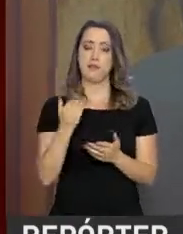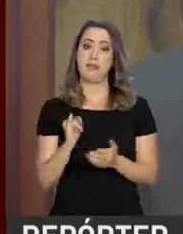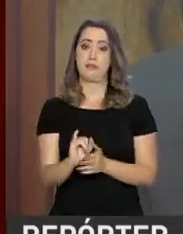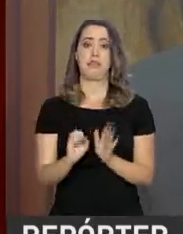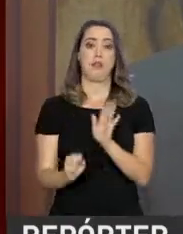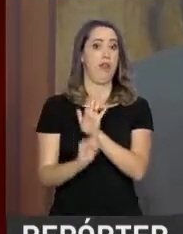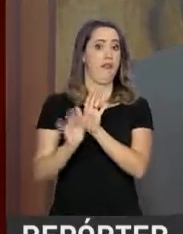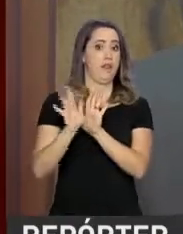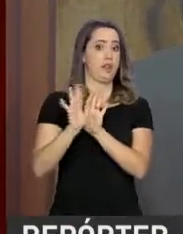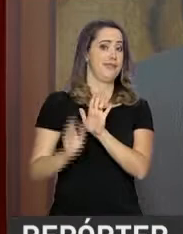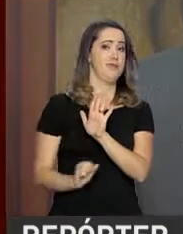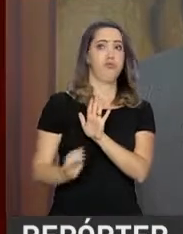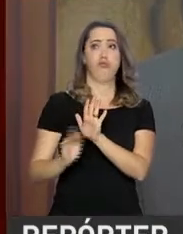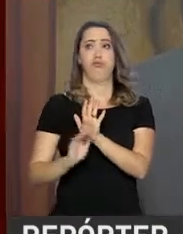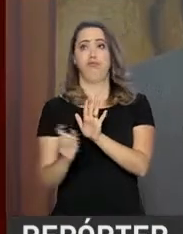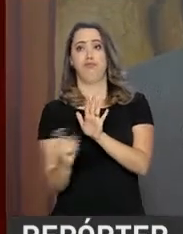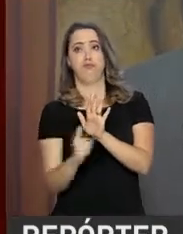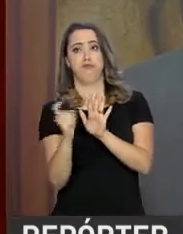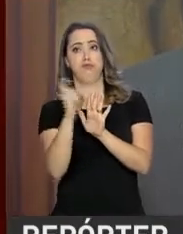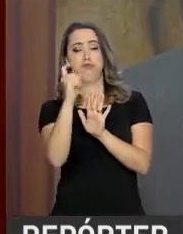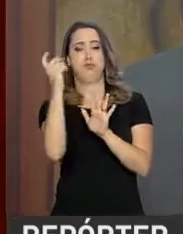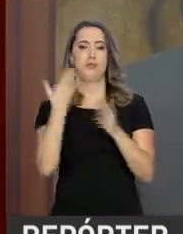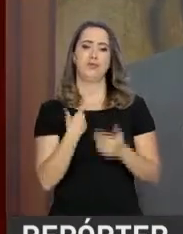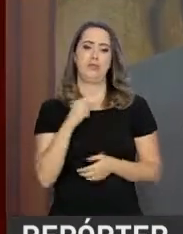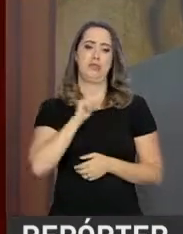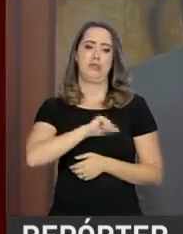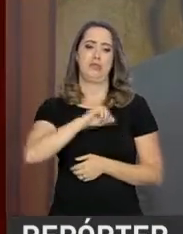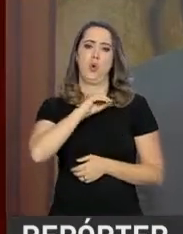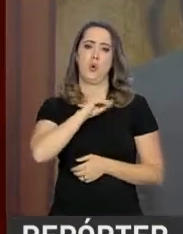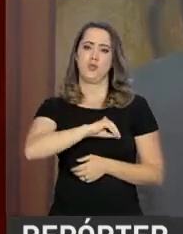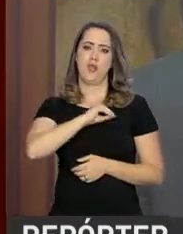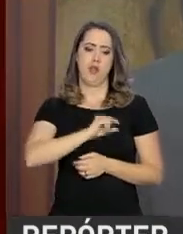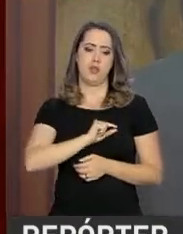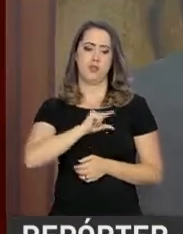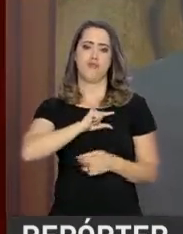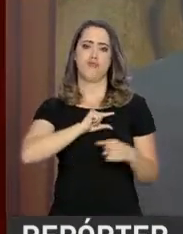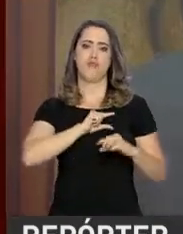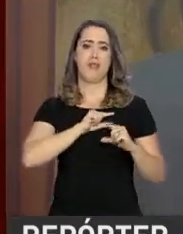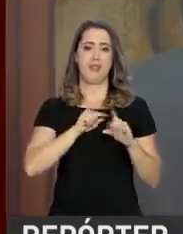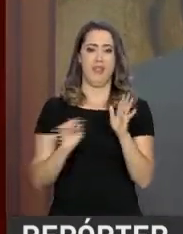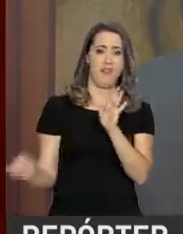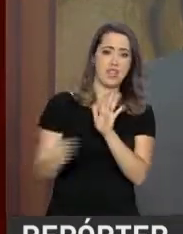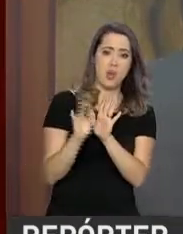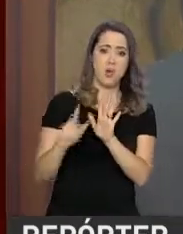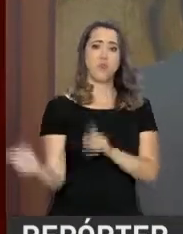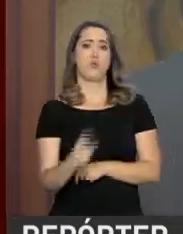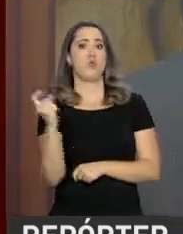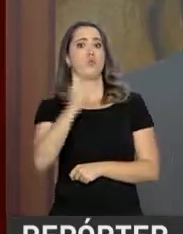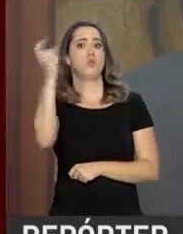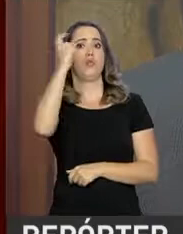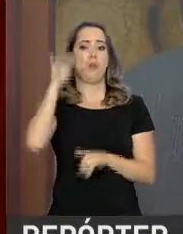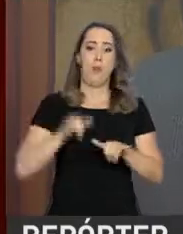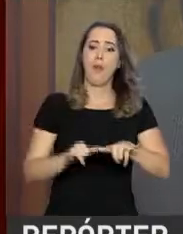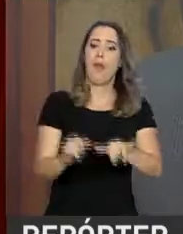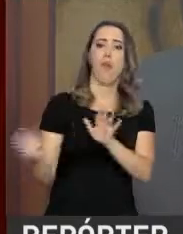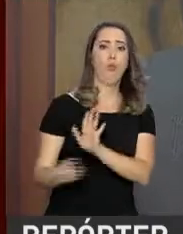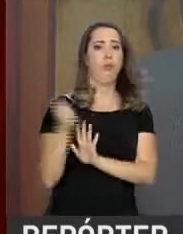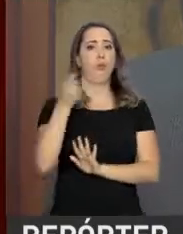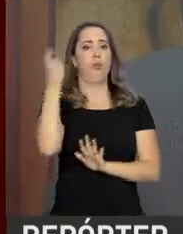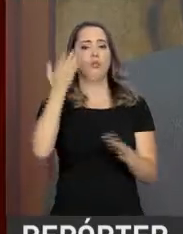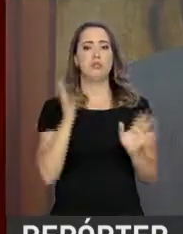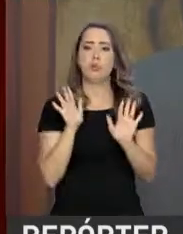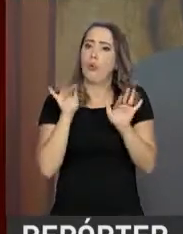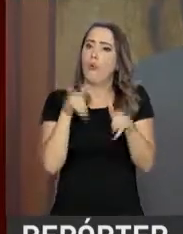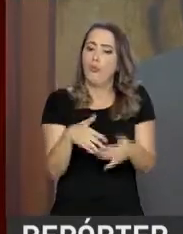No passado, ficava correndo salário, subia, a inflação subia muito mais, o preço do supermercado subia bem mais e no final